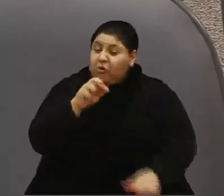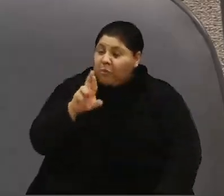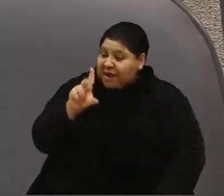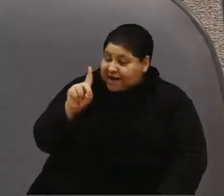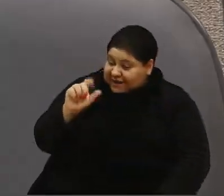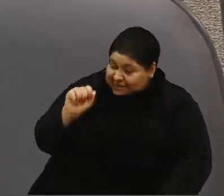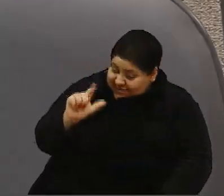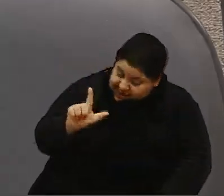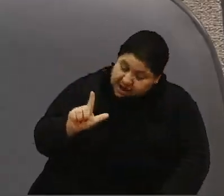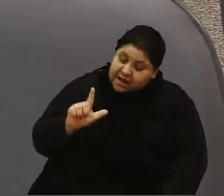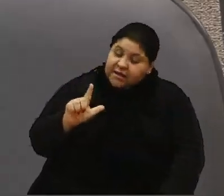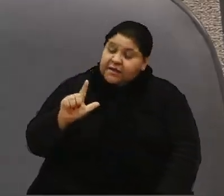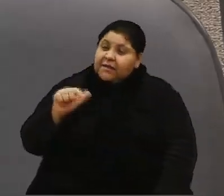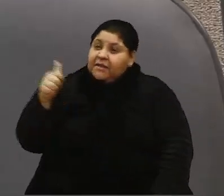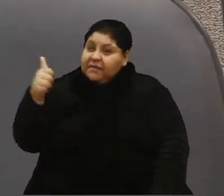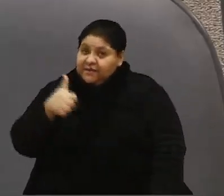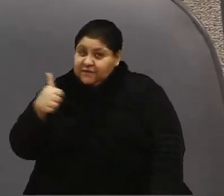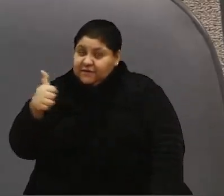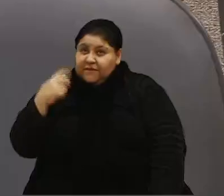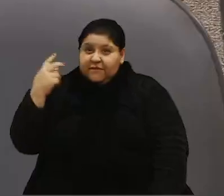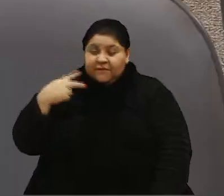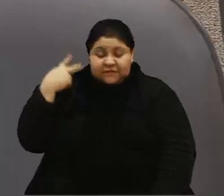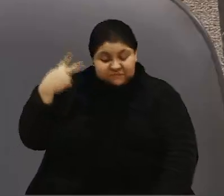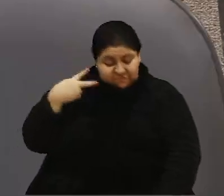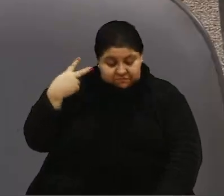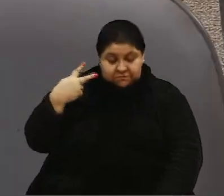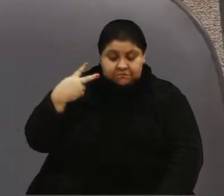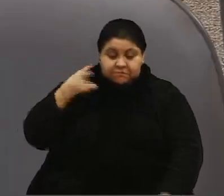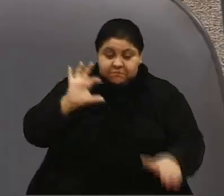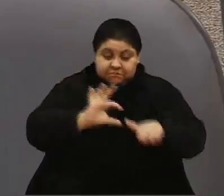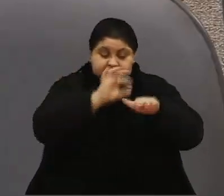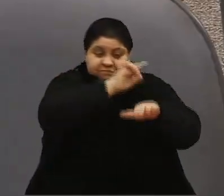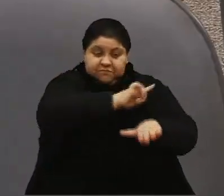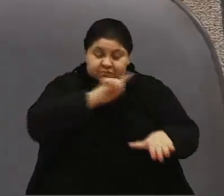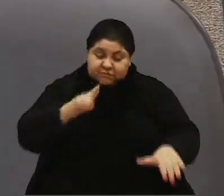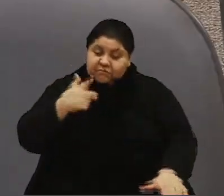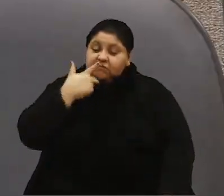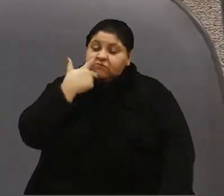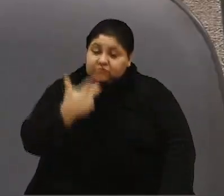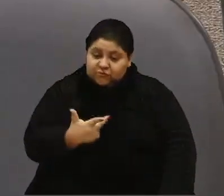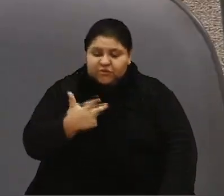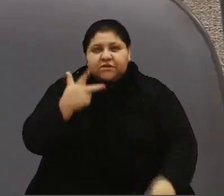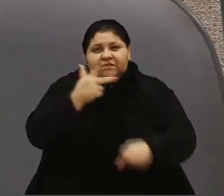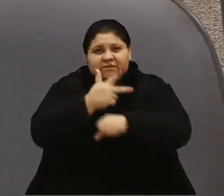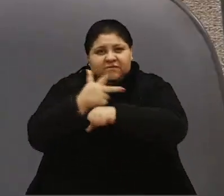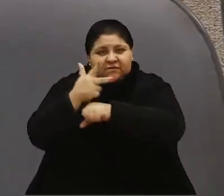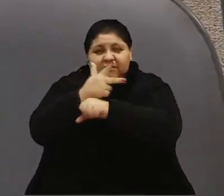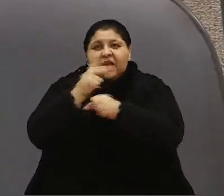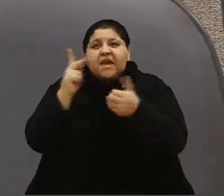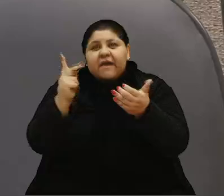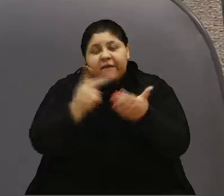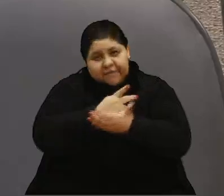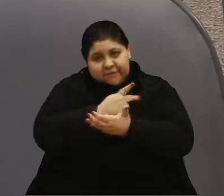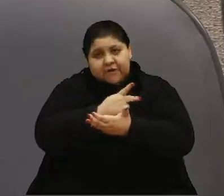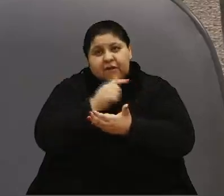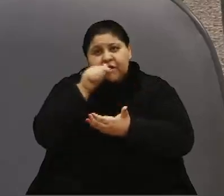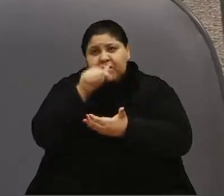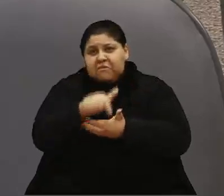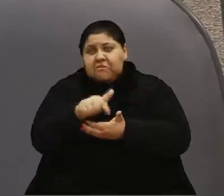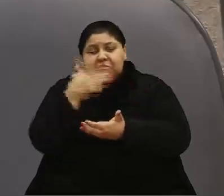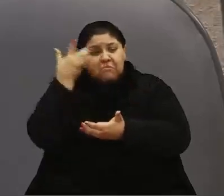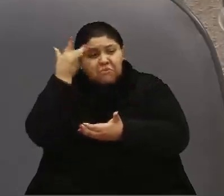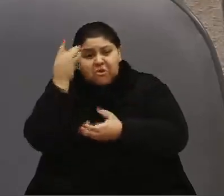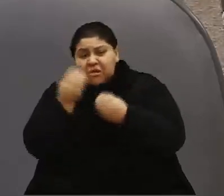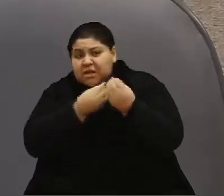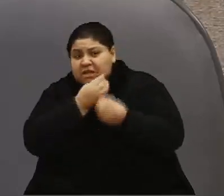né, na primeira parte, que inclusive o vereador líder de governo falou, né, que aquele vídeo erroneamente, e esse daí eu também não sei quem